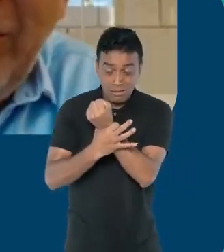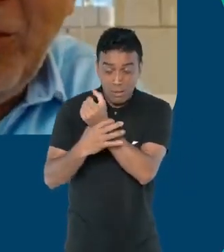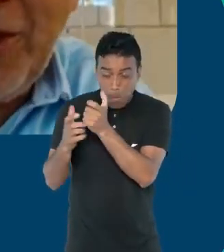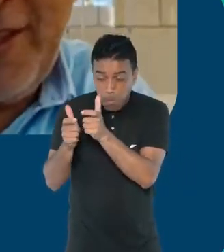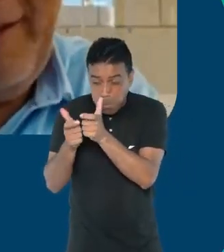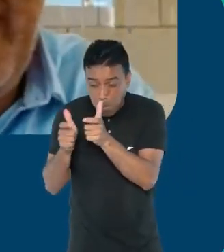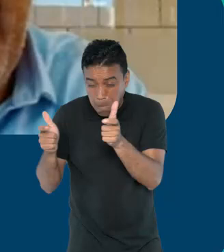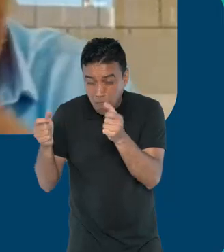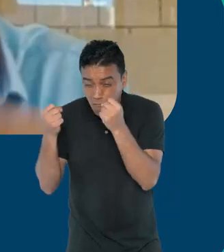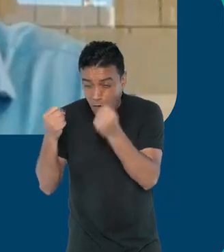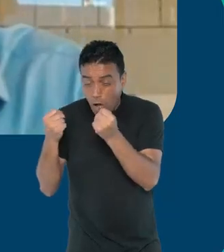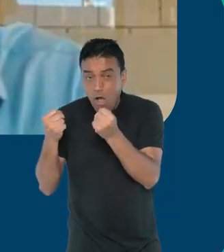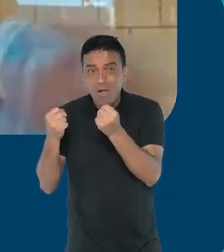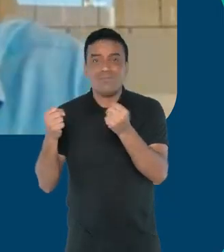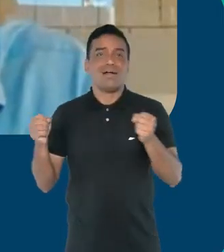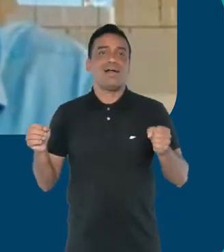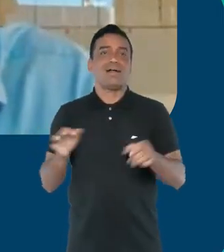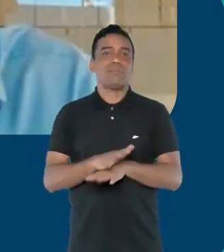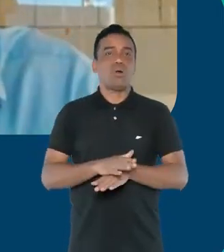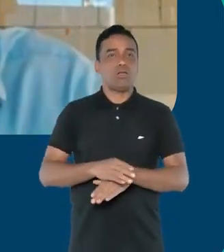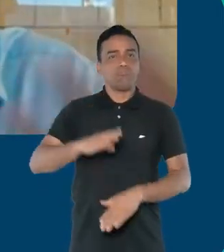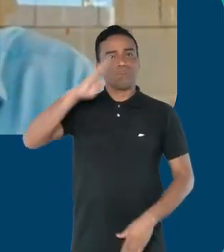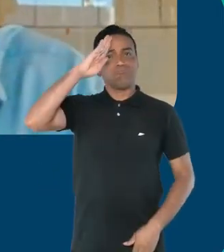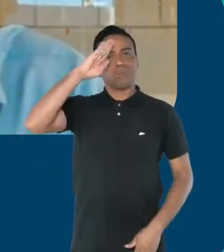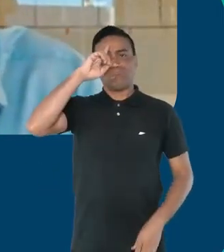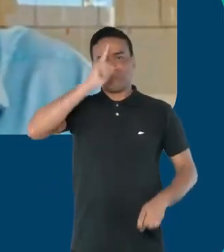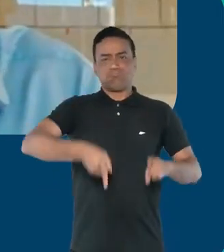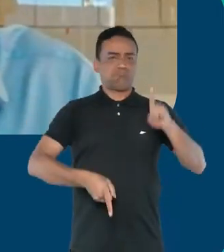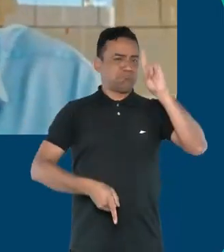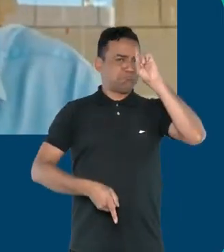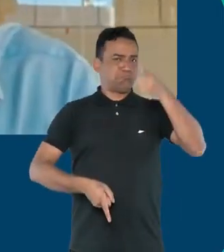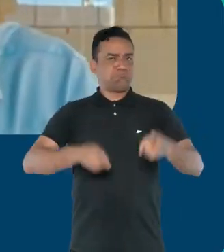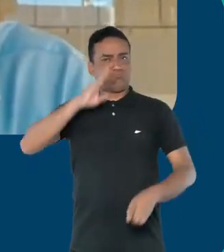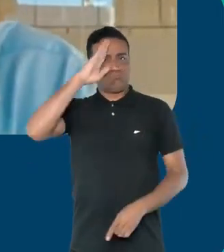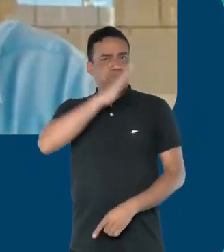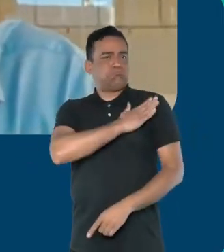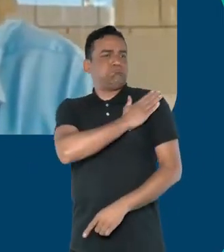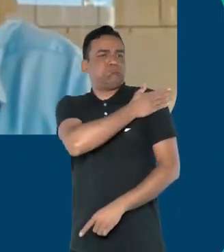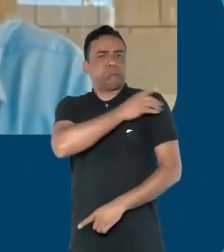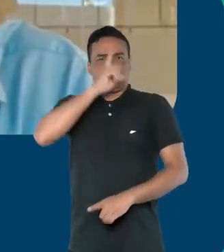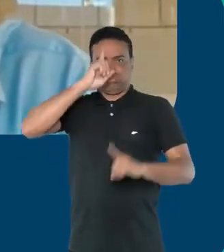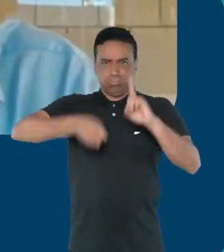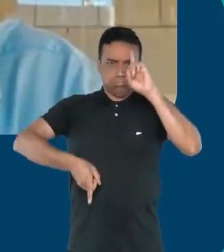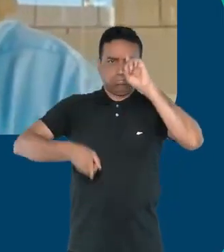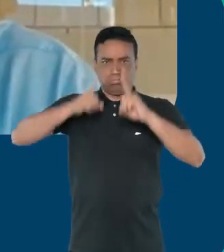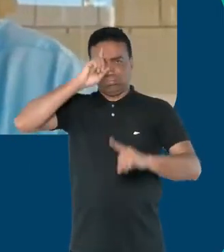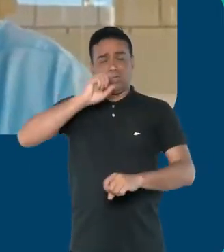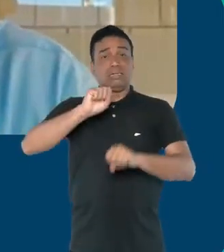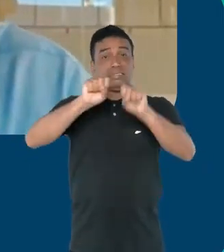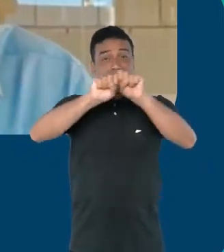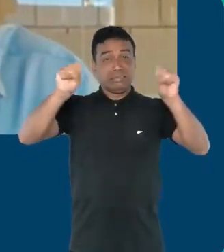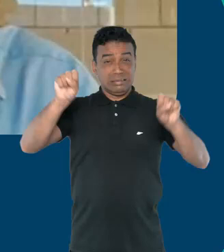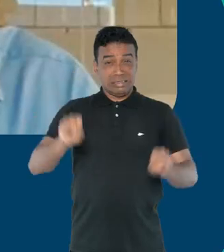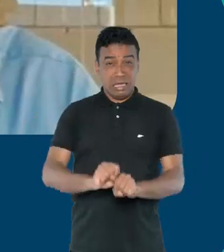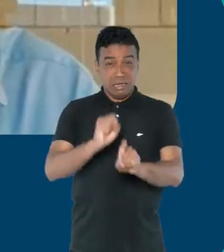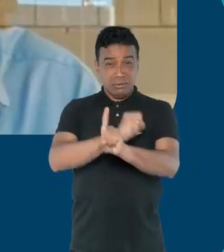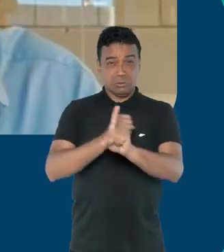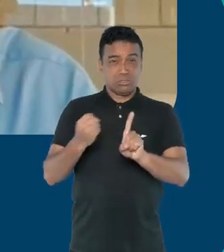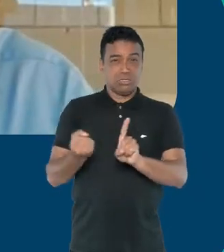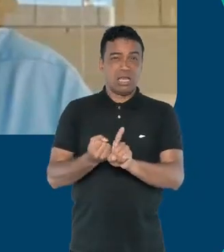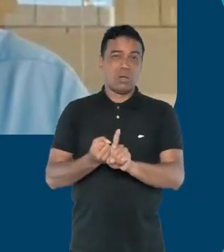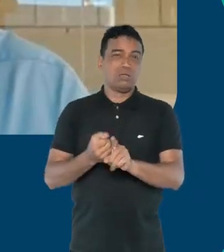demais, você vai acabar em ditaduras, você vai acabar, né, em sistemas, né, que